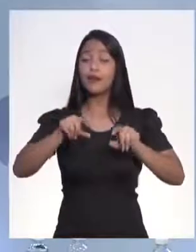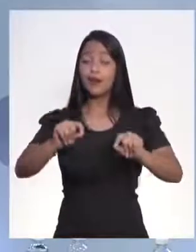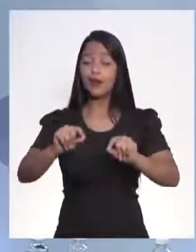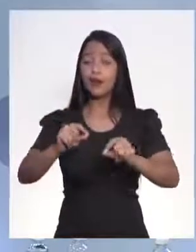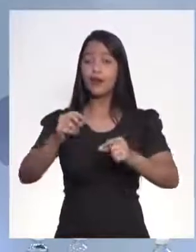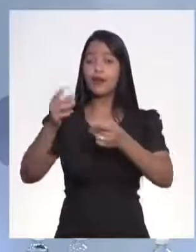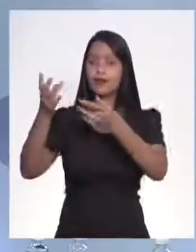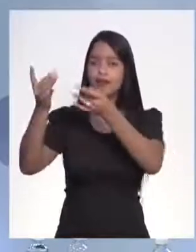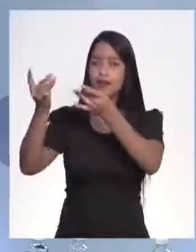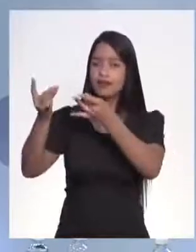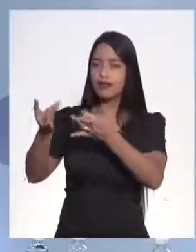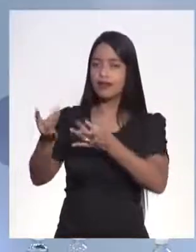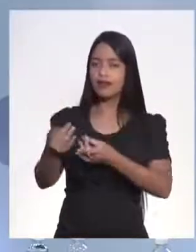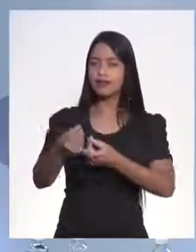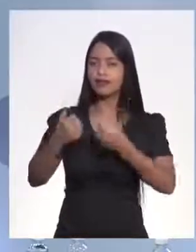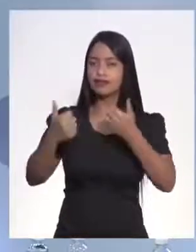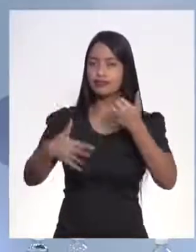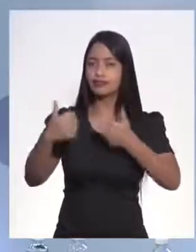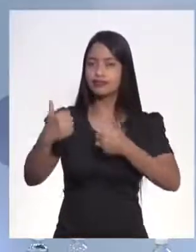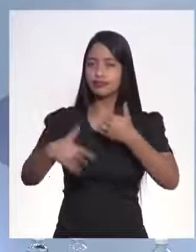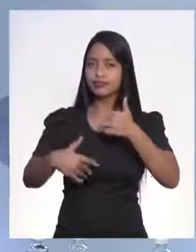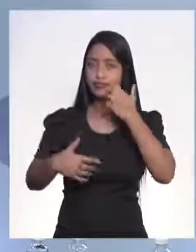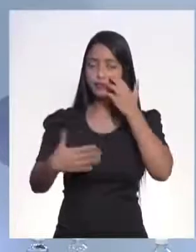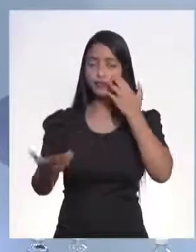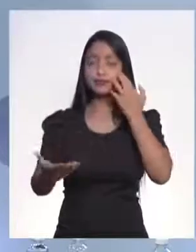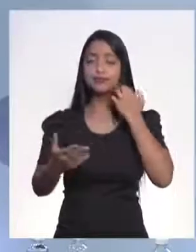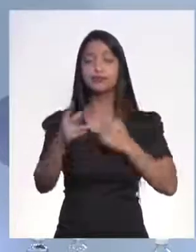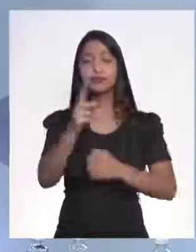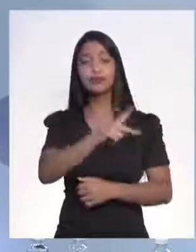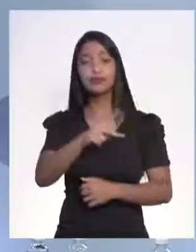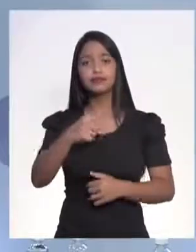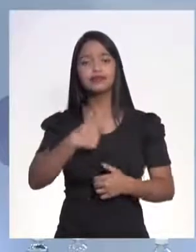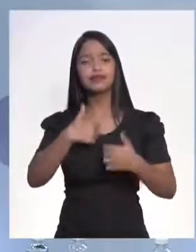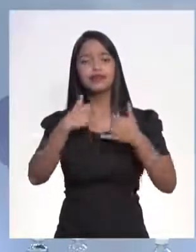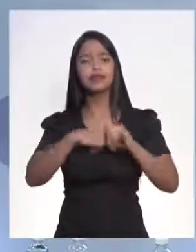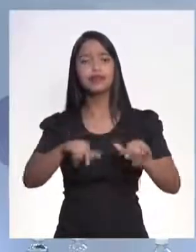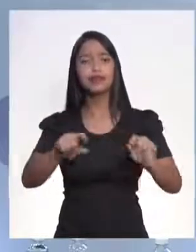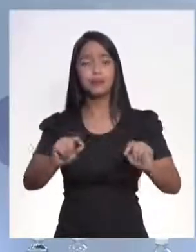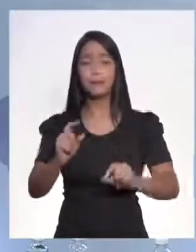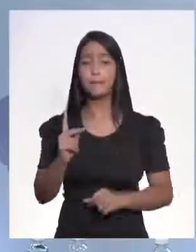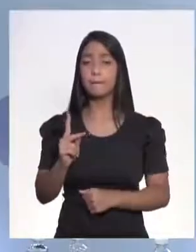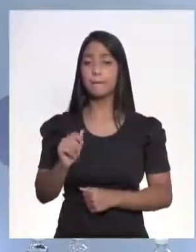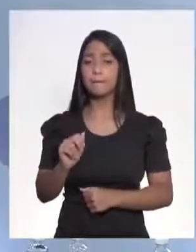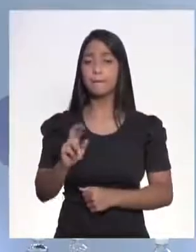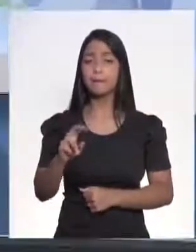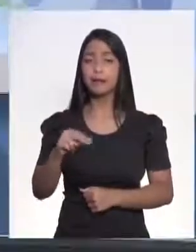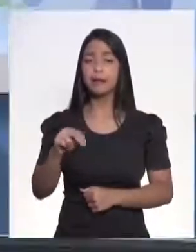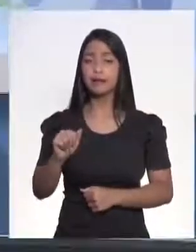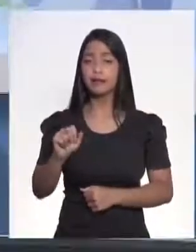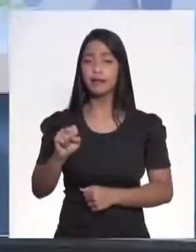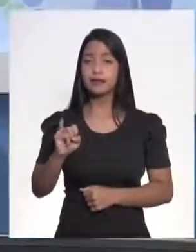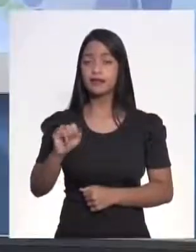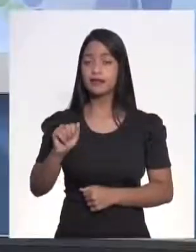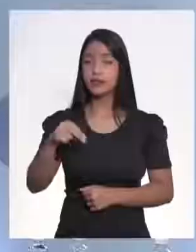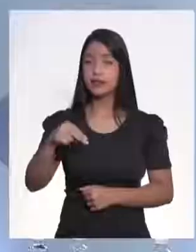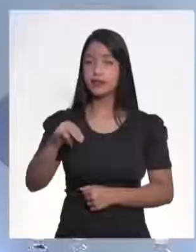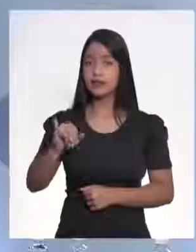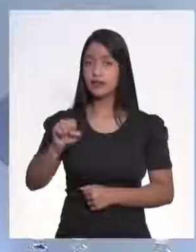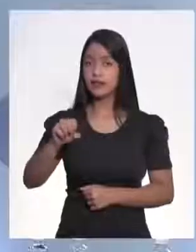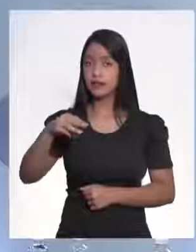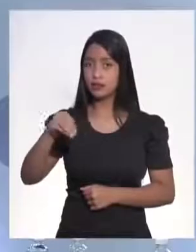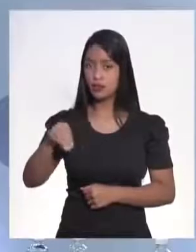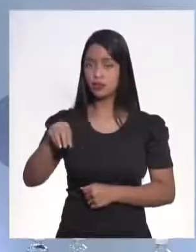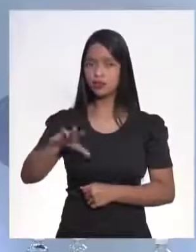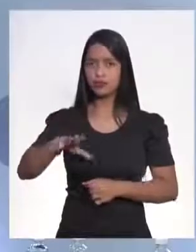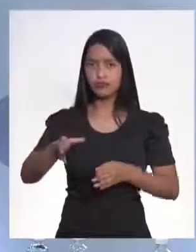também pode ter uma descrição eu tava falando lá para os professores sobre o parnasianismo os poetas parnasianos eles amavam fazer descrições